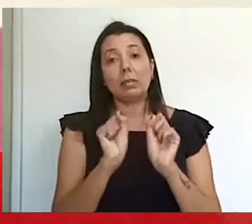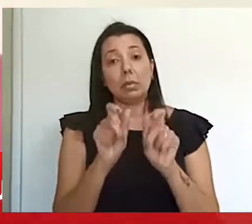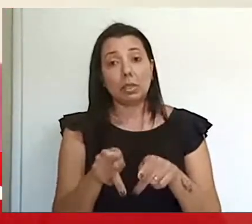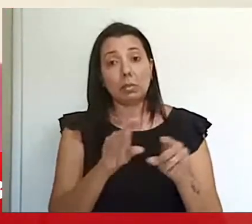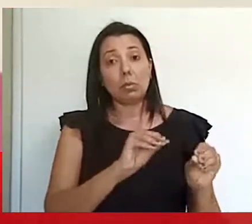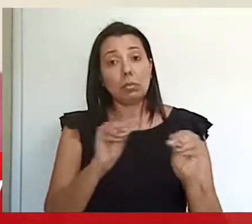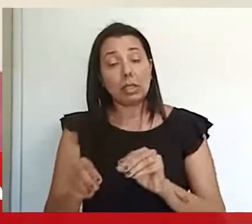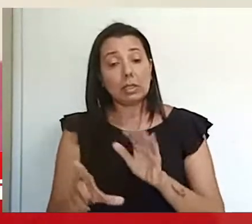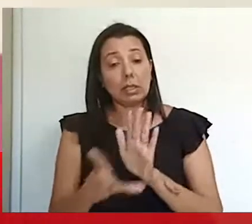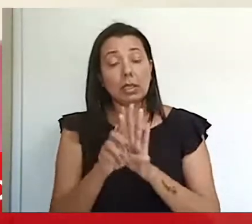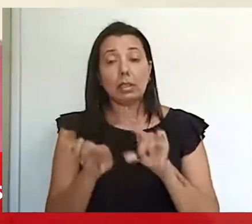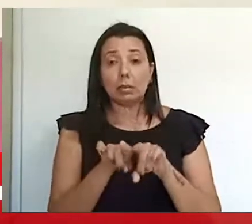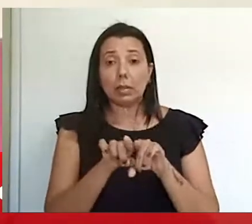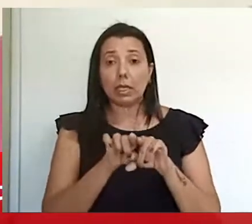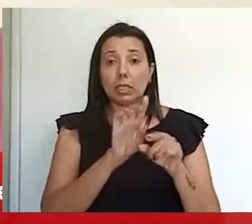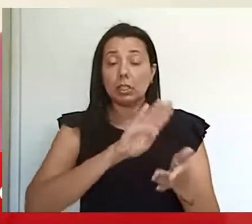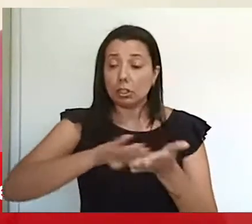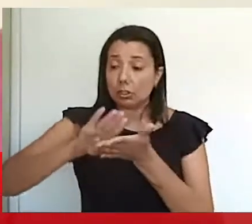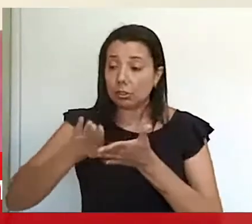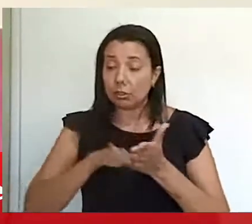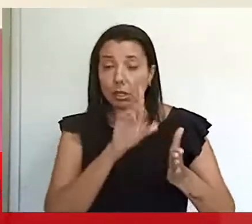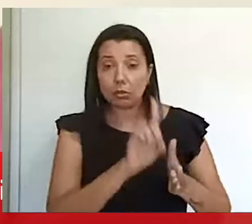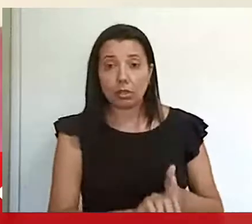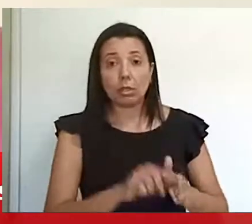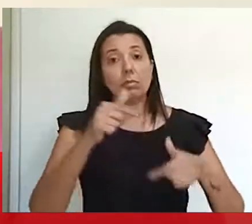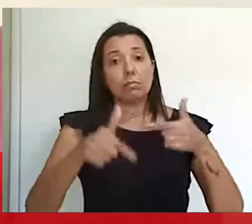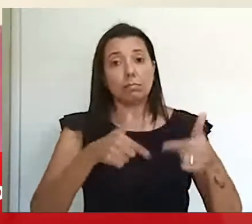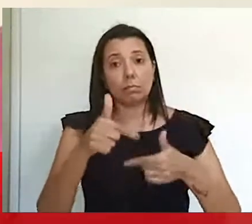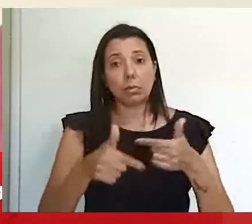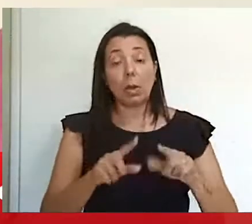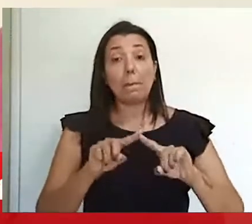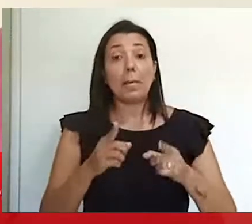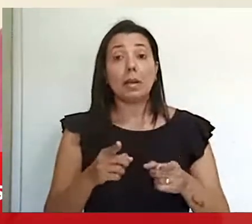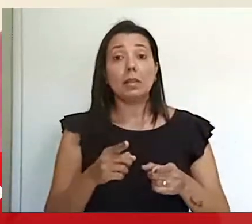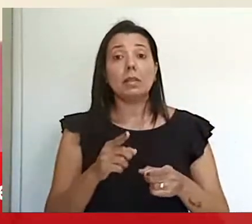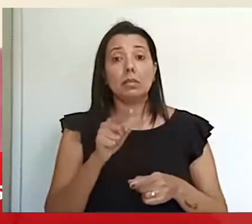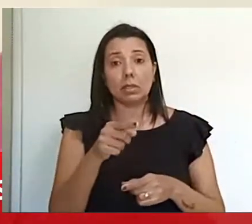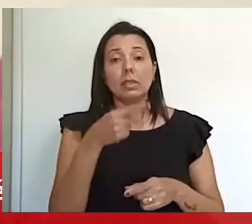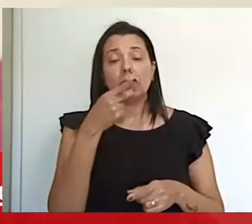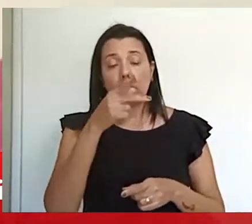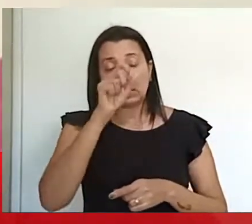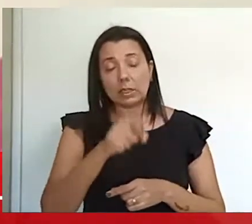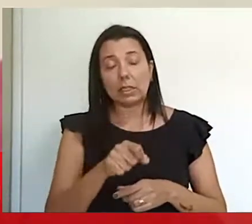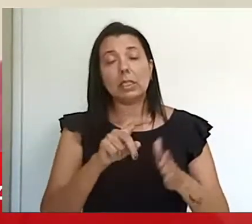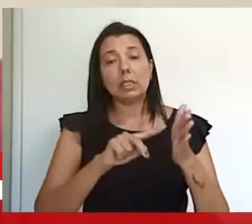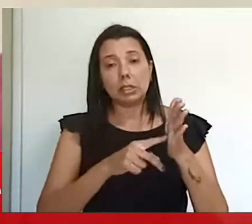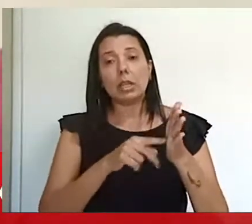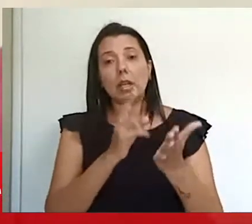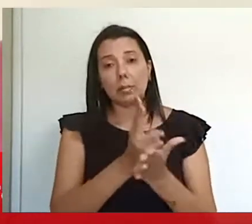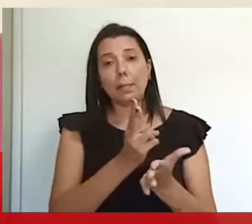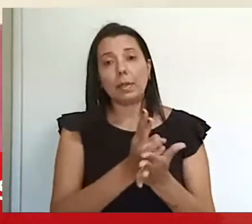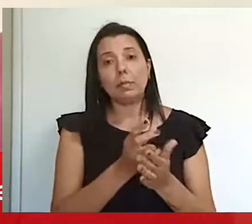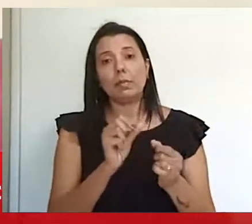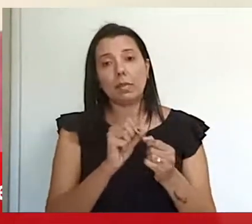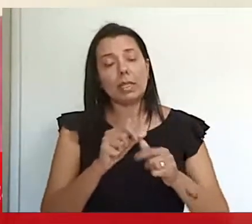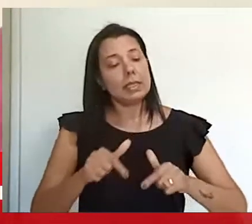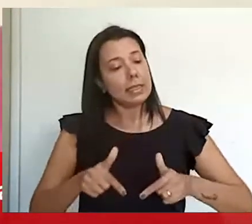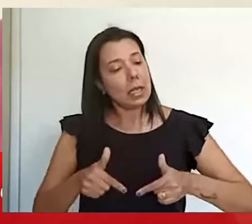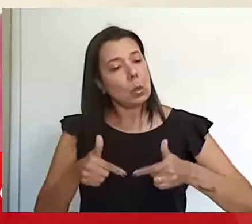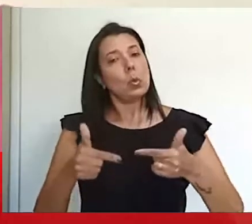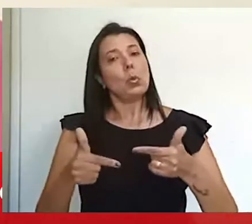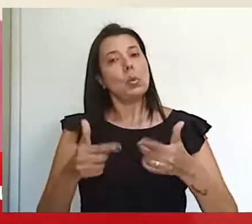tirar direitos da classe trabalhadora. Mas, como você bem colocou, o sindicato é isso mesmo. O sindicato faz essa luta e vamos